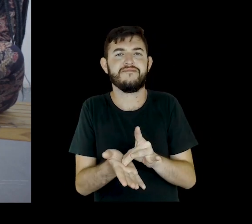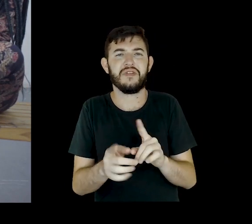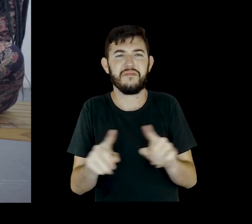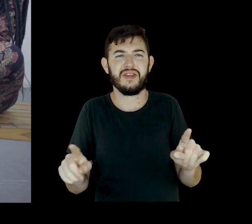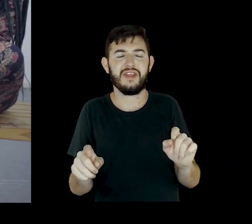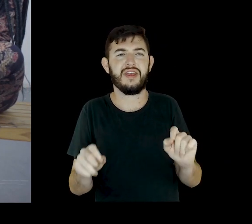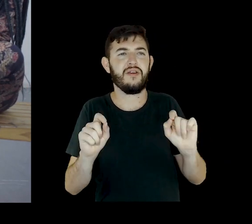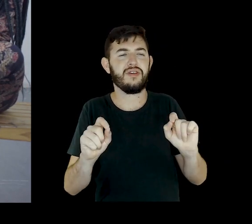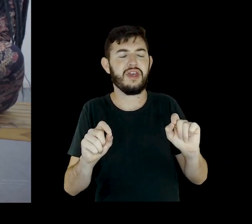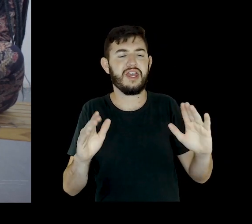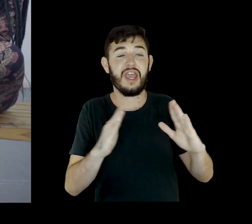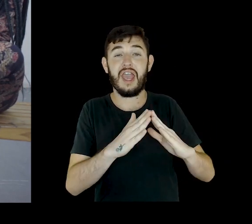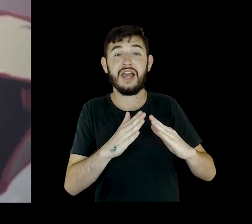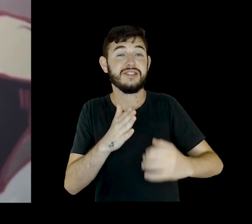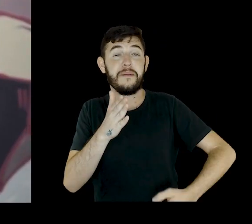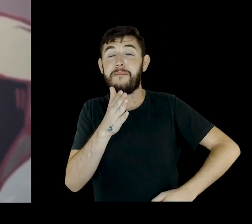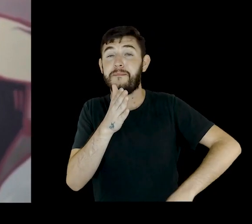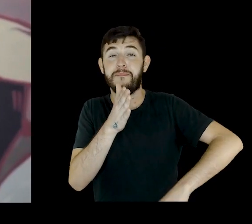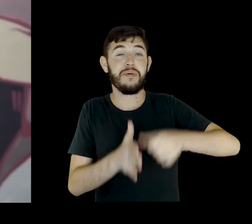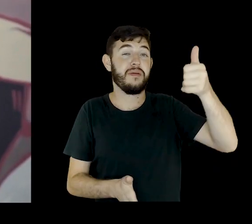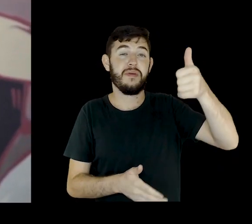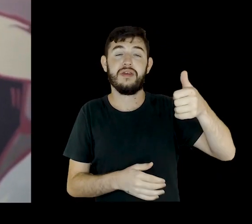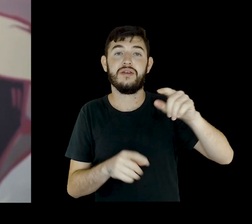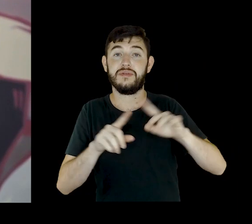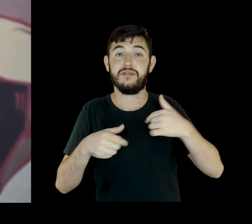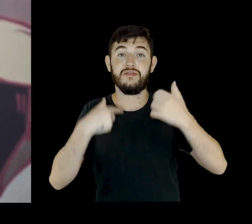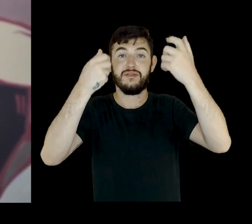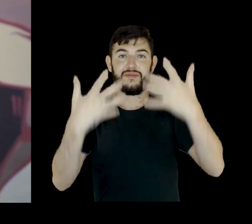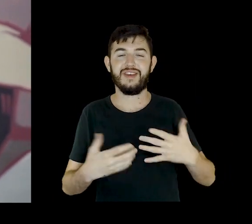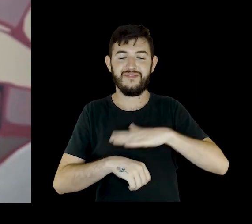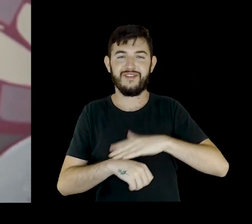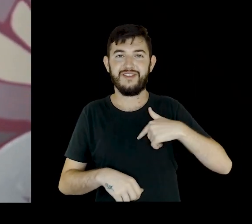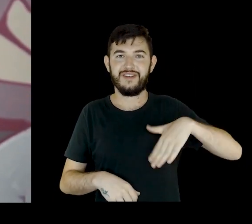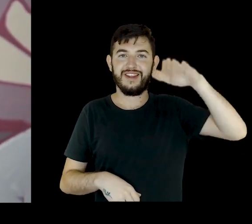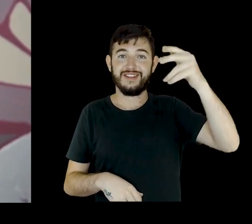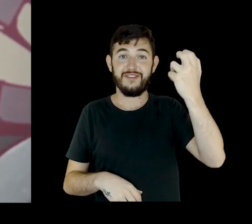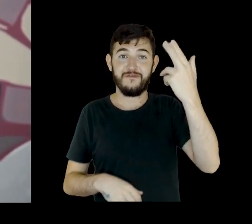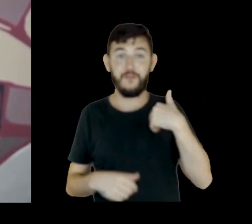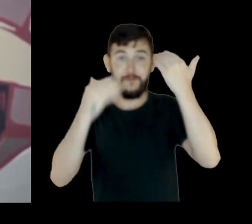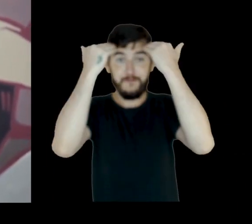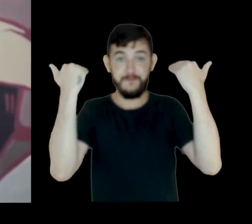nem minha segunda casa, acho que é a minha primeira mesmo. A primeira coisa que eu falei que eu queria ser quando crescer era freira.